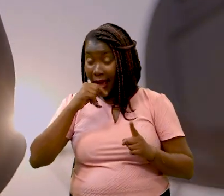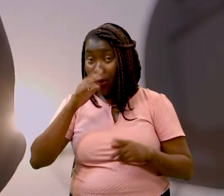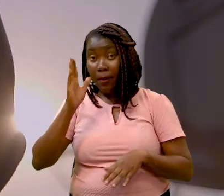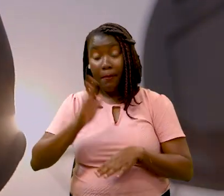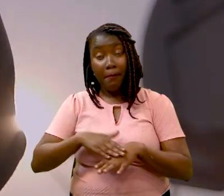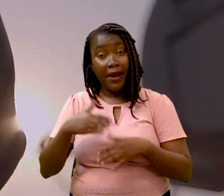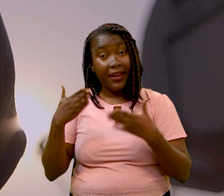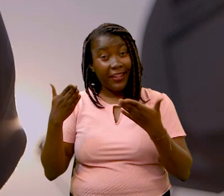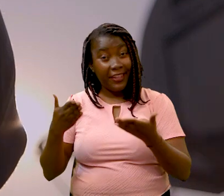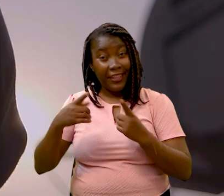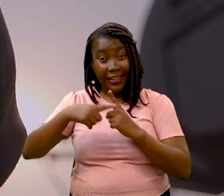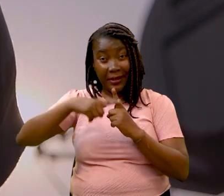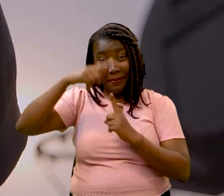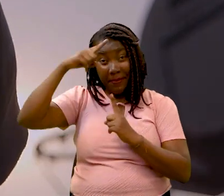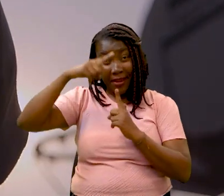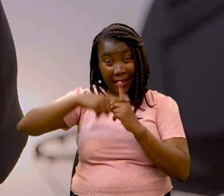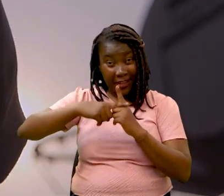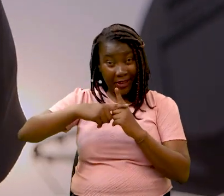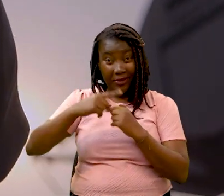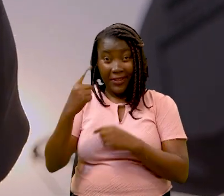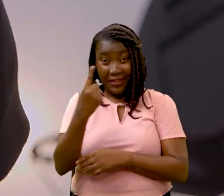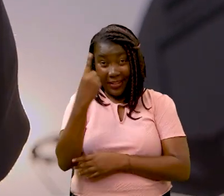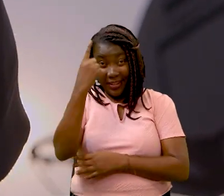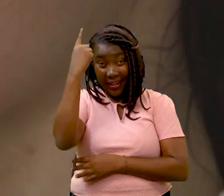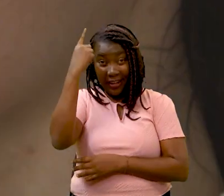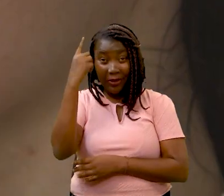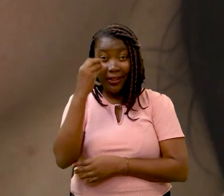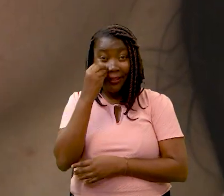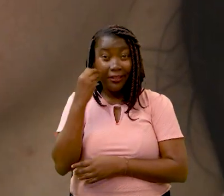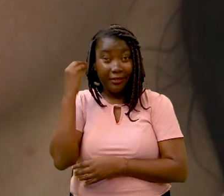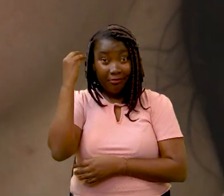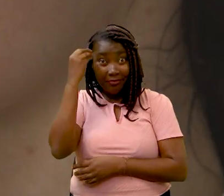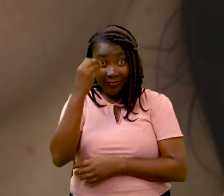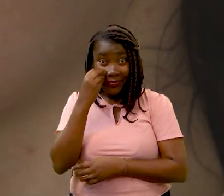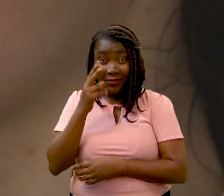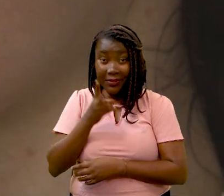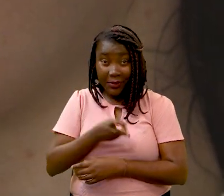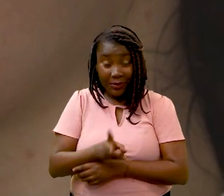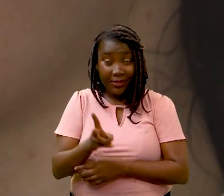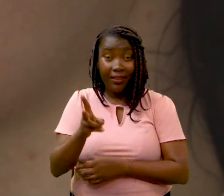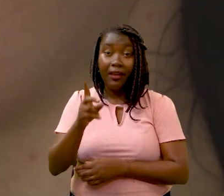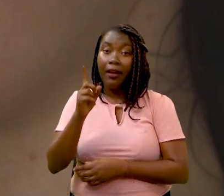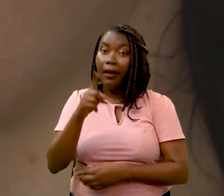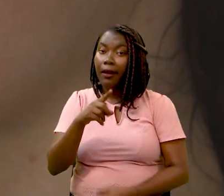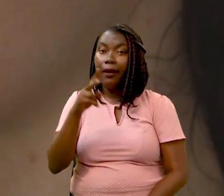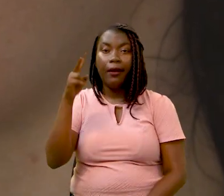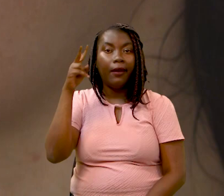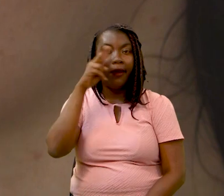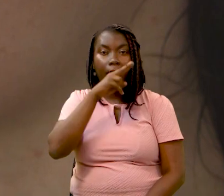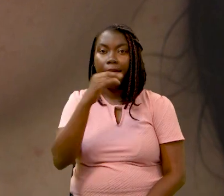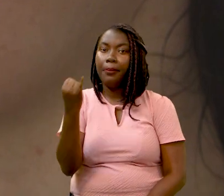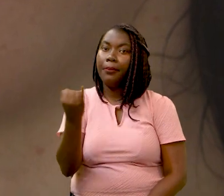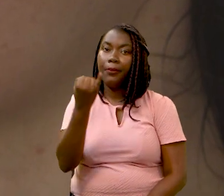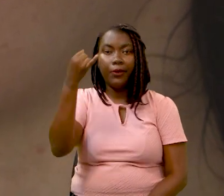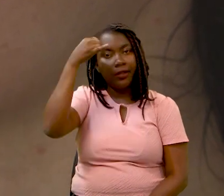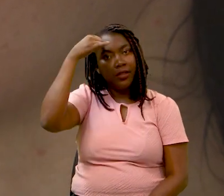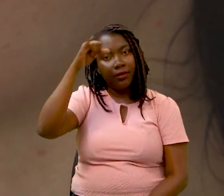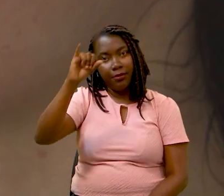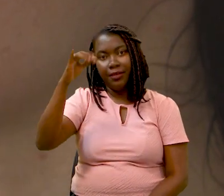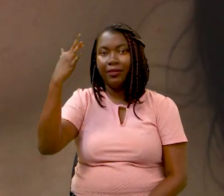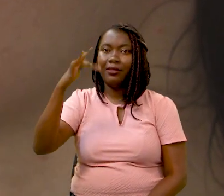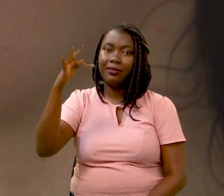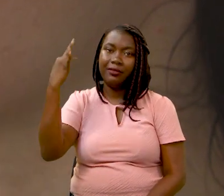nessa temperatura alta que nós estamos vivenciando e vamos continuar vivenciando, é de extrema importância para evitar